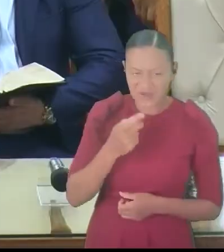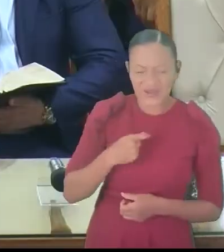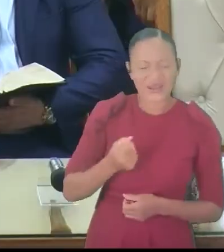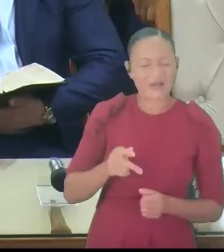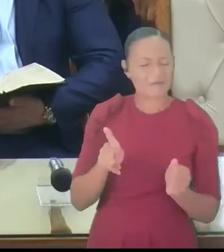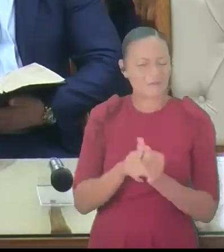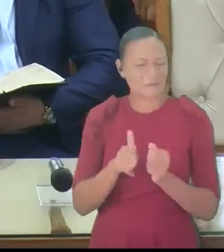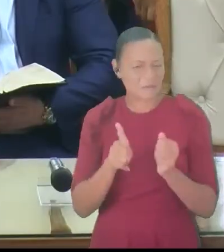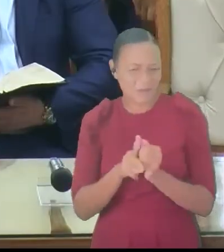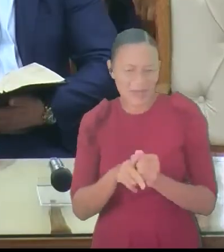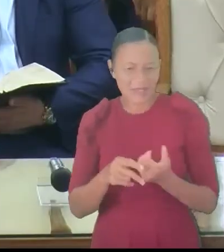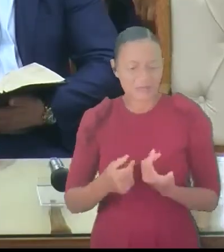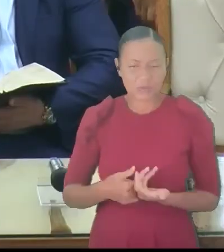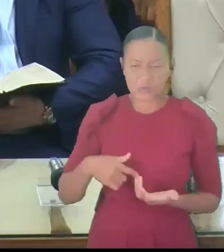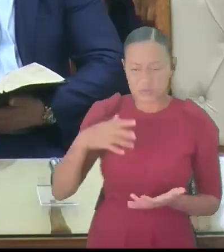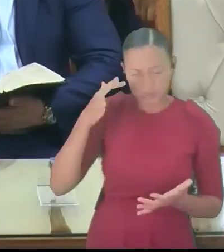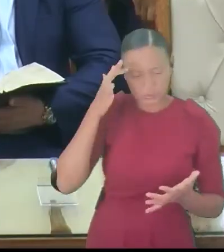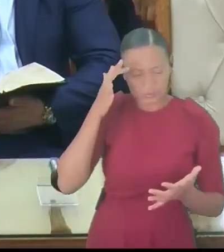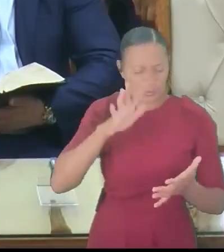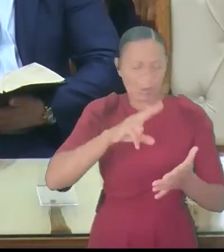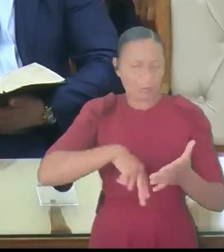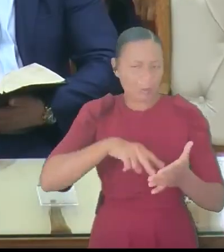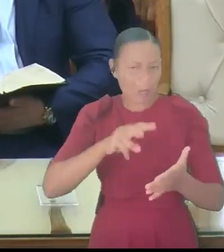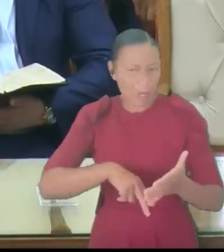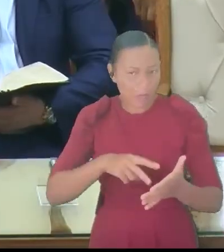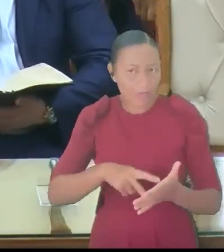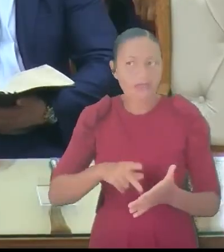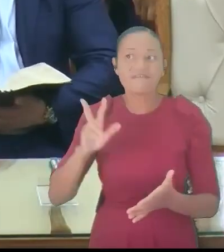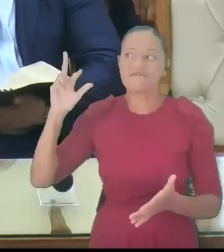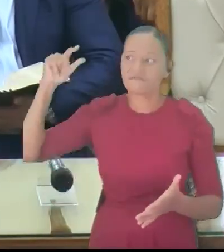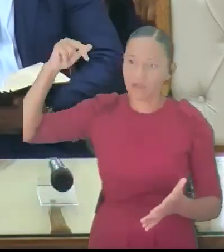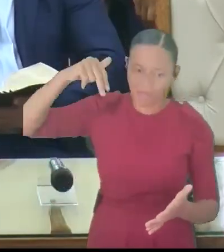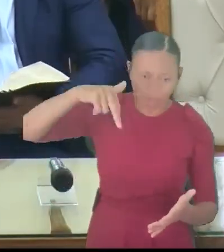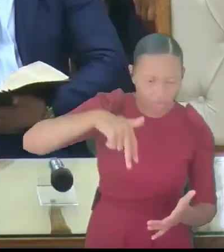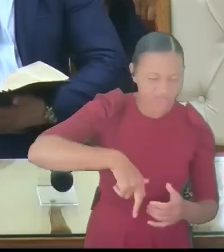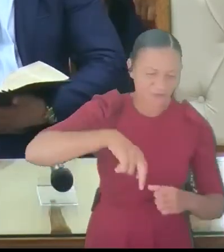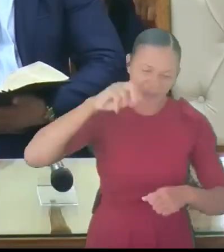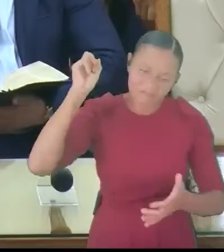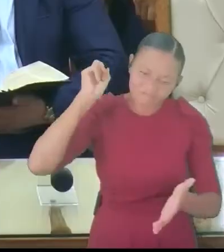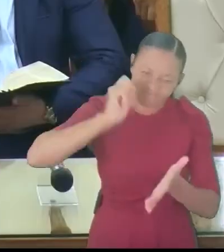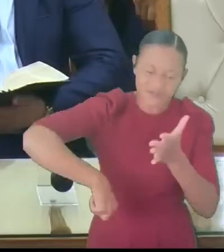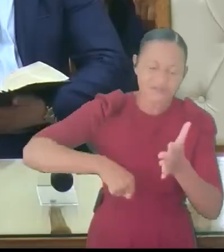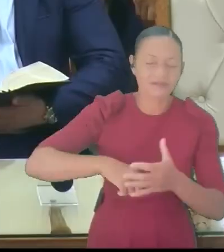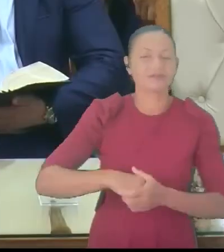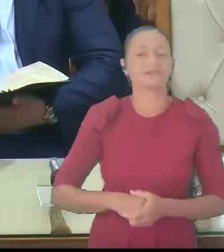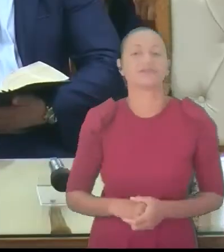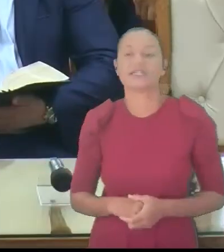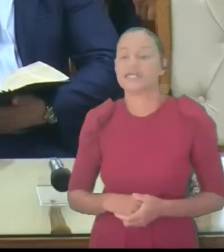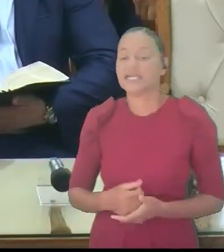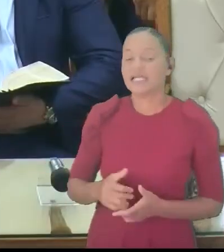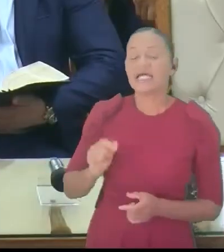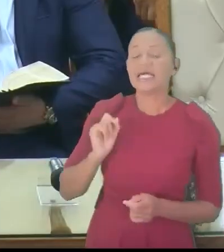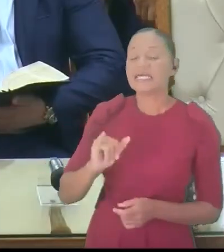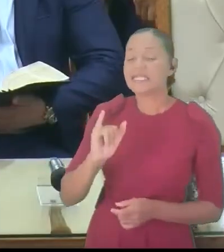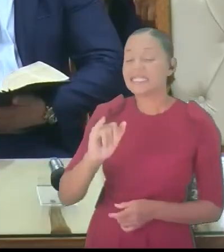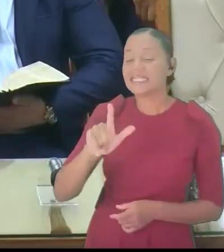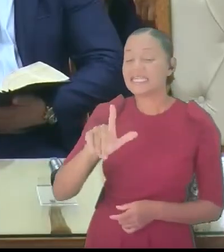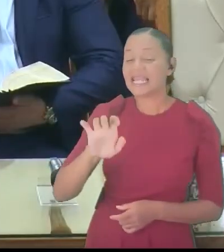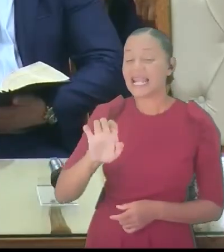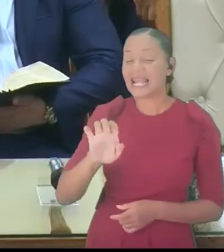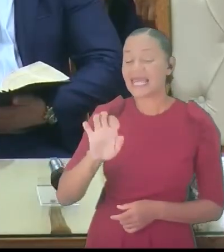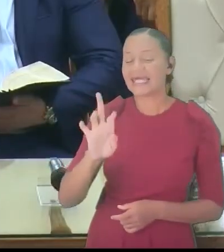cascudo. Ele era o quê? Vamos ver se a igreja aprendeu. Ele era o quê, meus irmãos? Eles eram iletrados. O que é iletrado? É